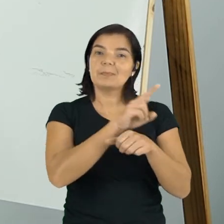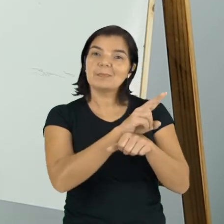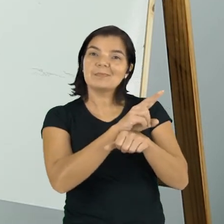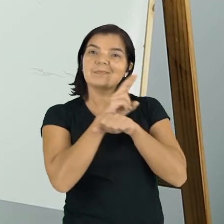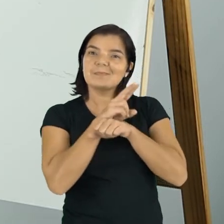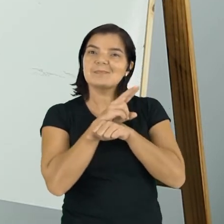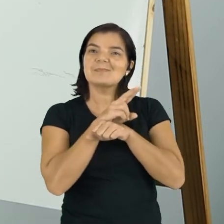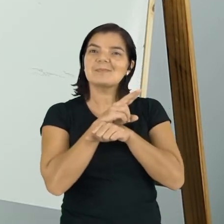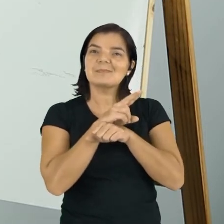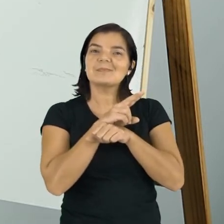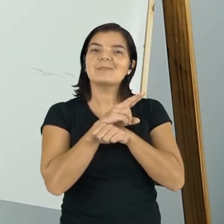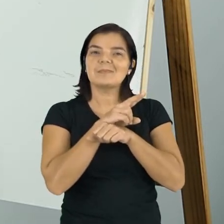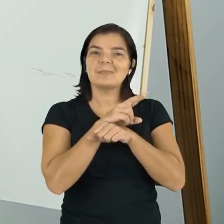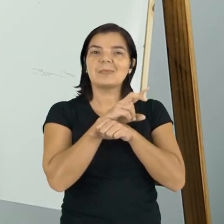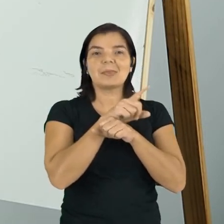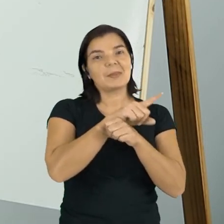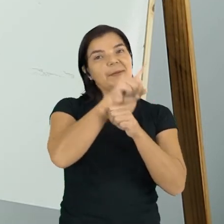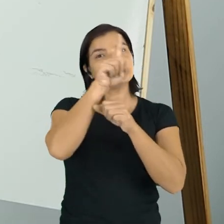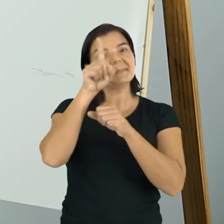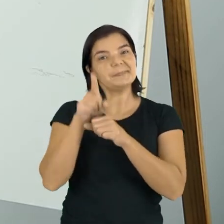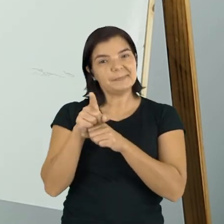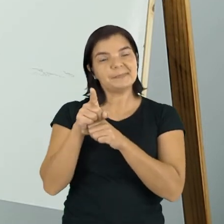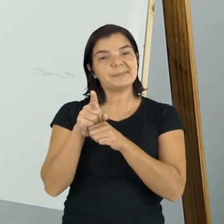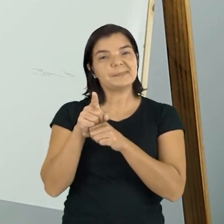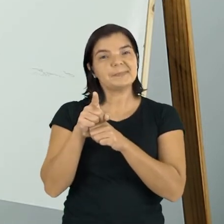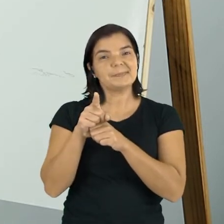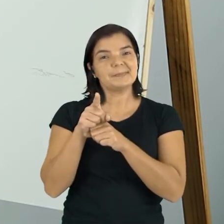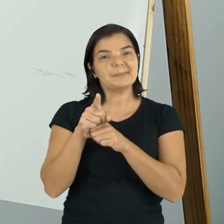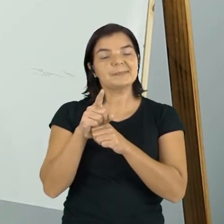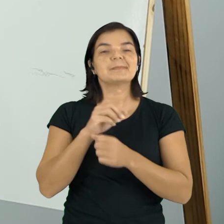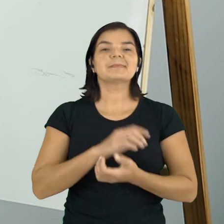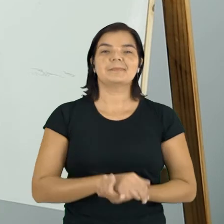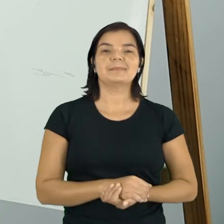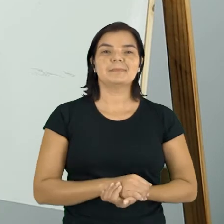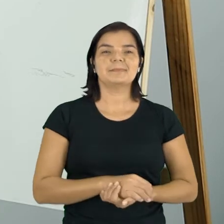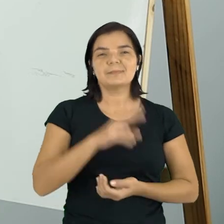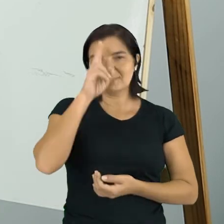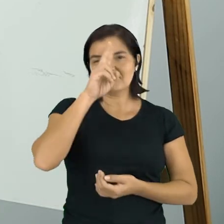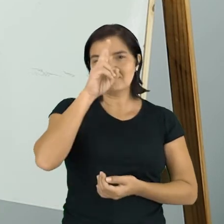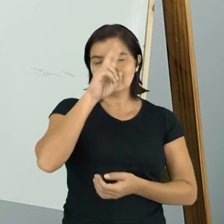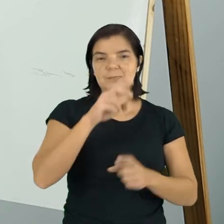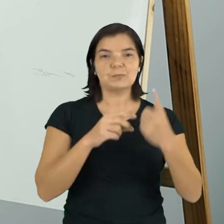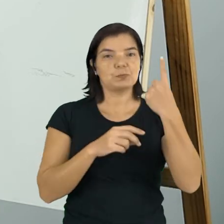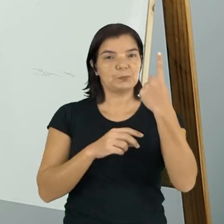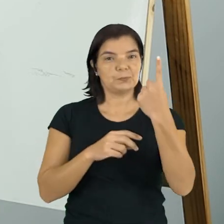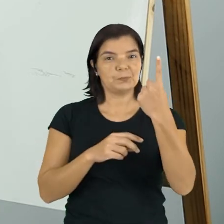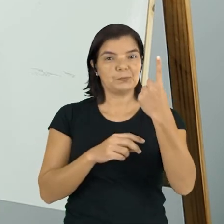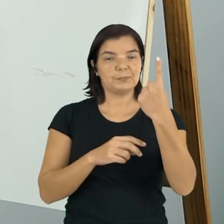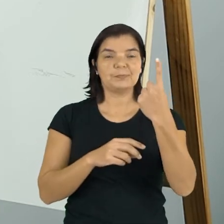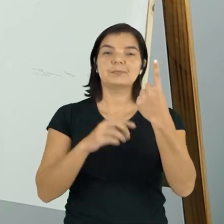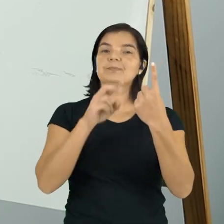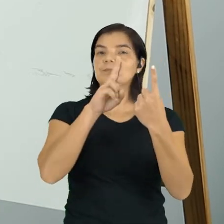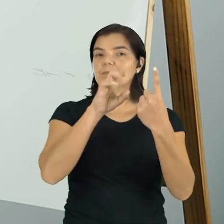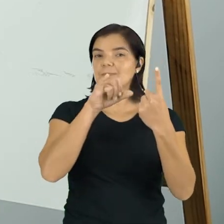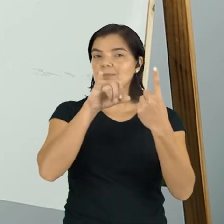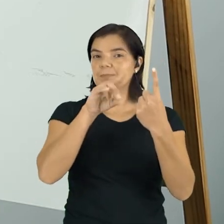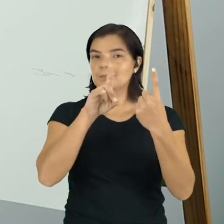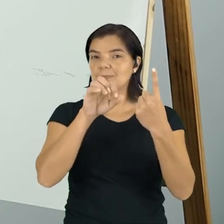peço emprestado para a próxima unidade de medida, né? Lembra que aqui eu tenho